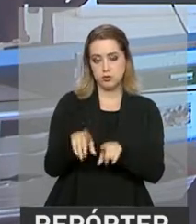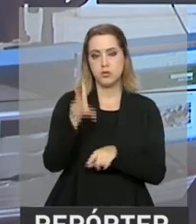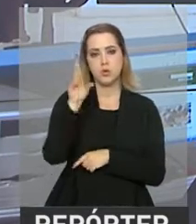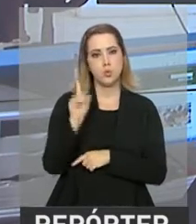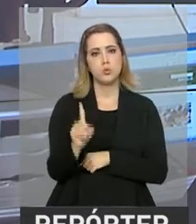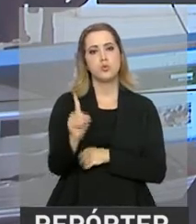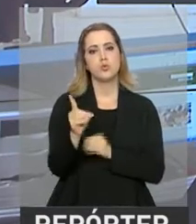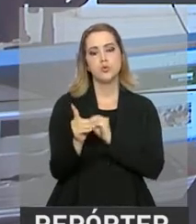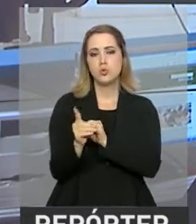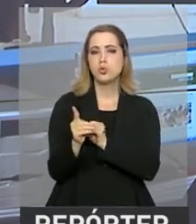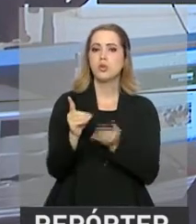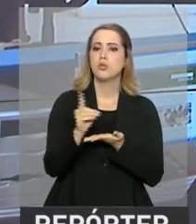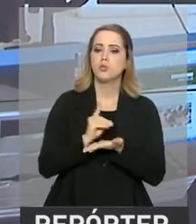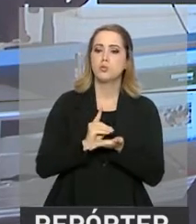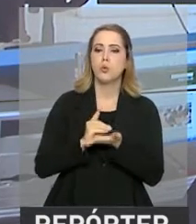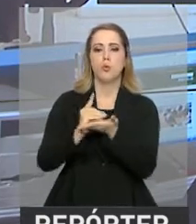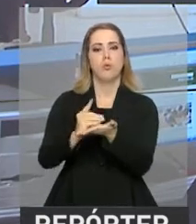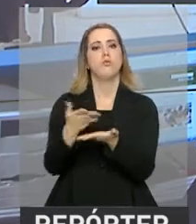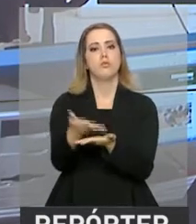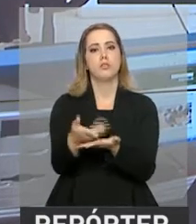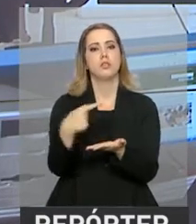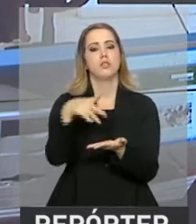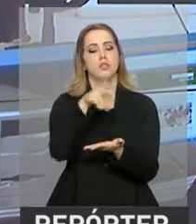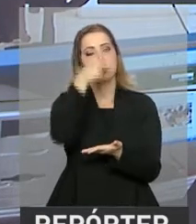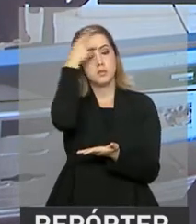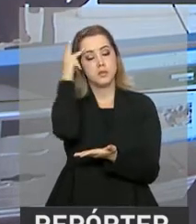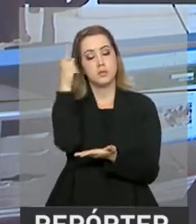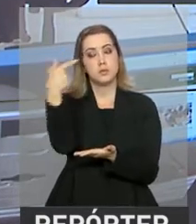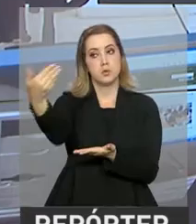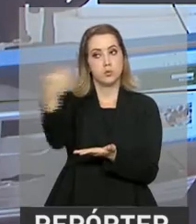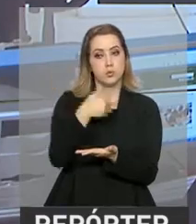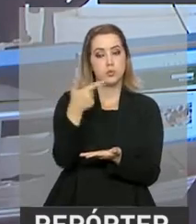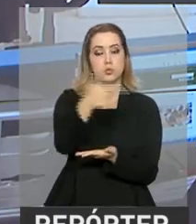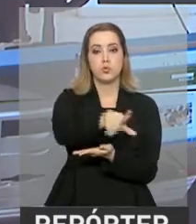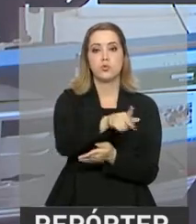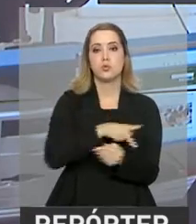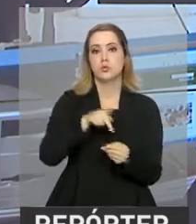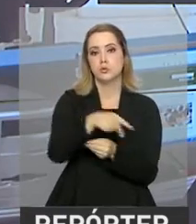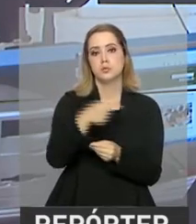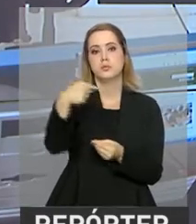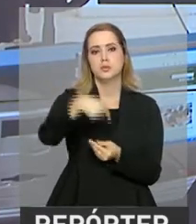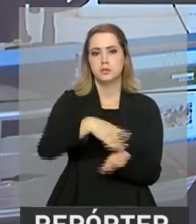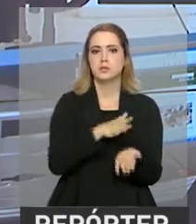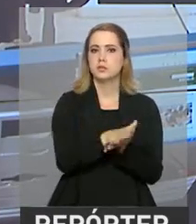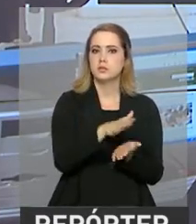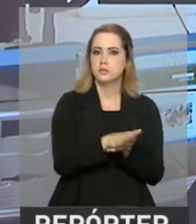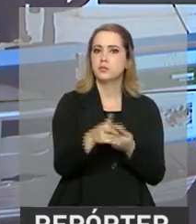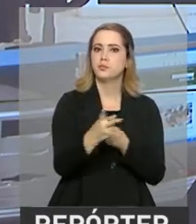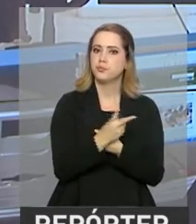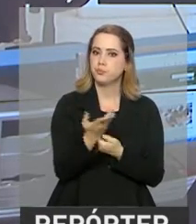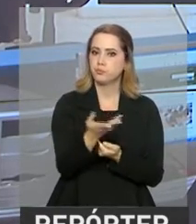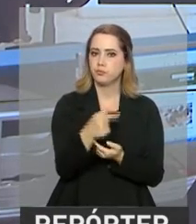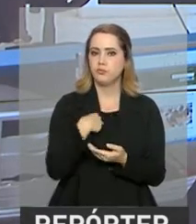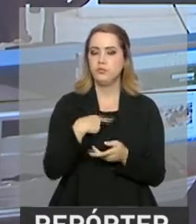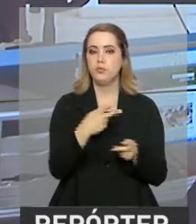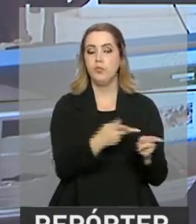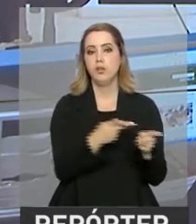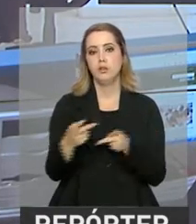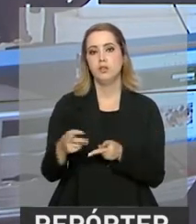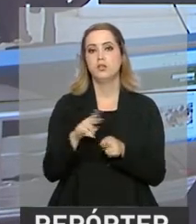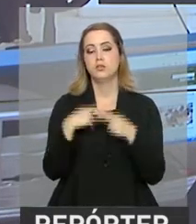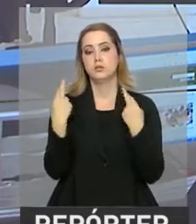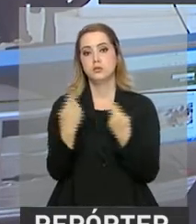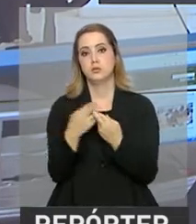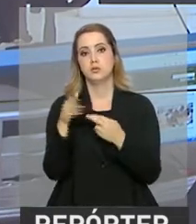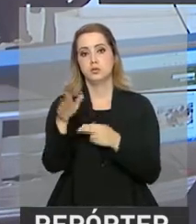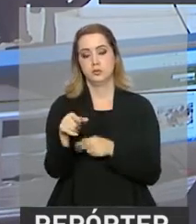governo brasileiro oferece aos refugiados. Esse compromisso foi reiterado pelo Brasil em uma reunião convocada pelo presidente dos Estados Unidos, Barack